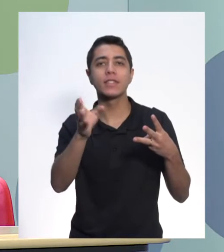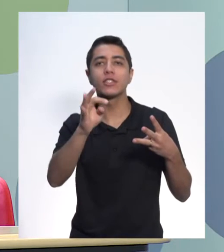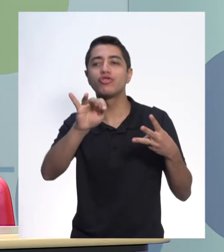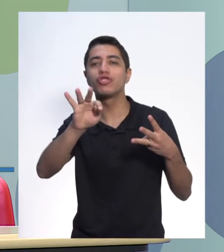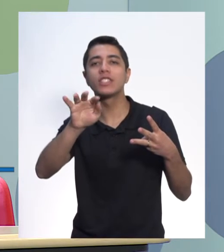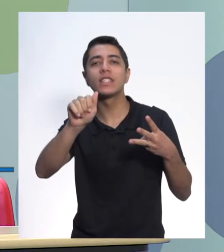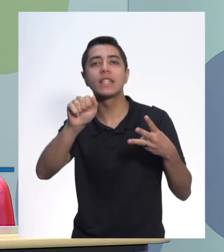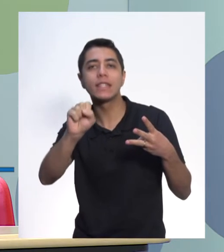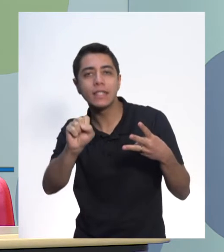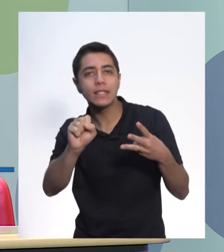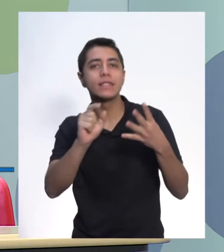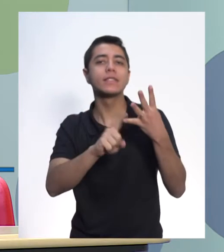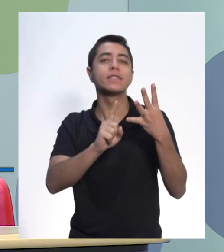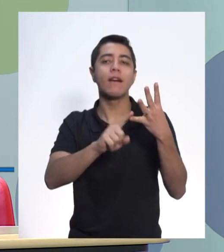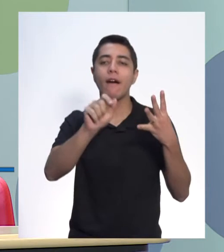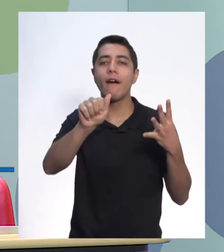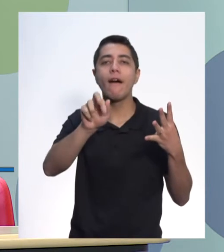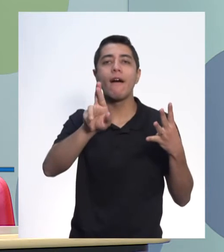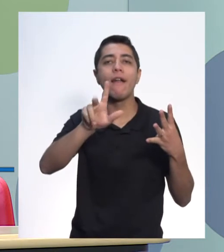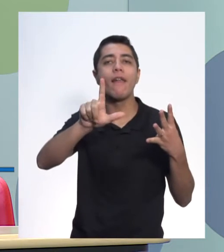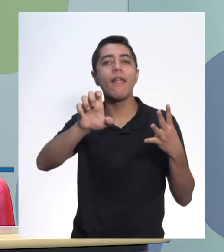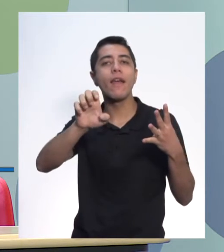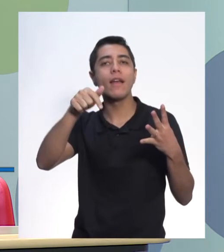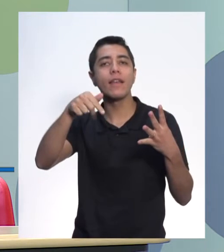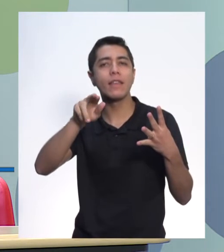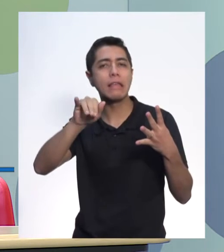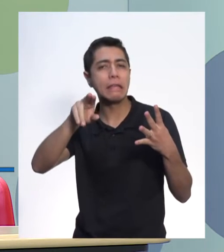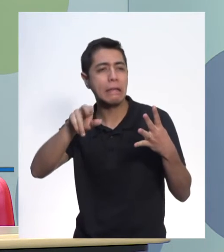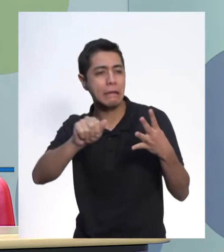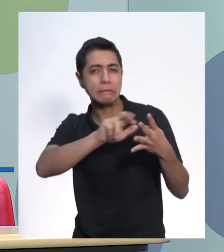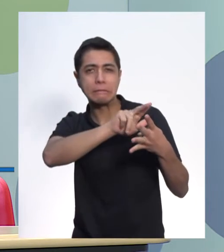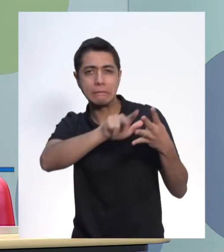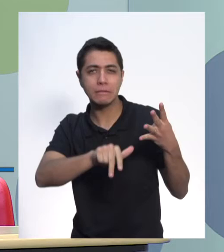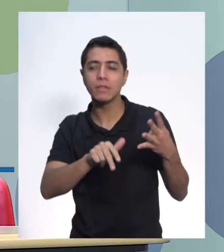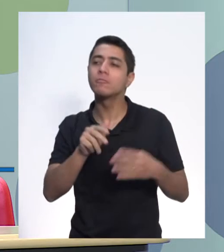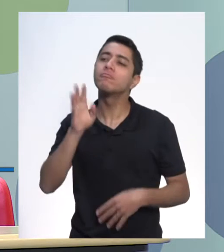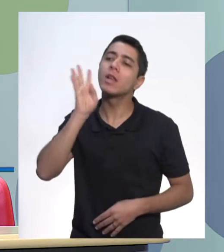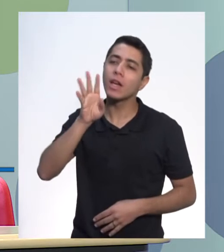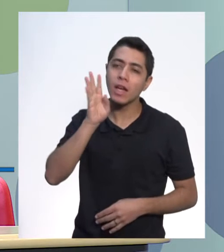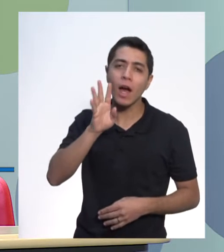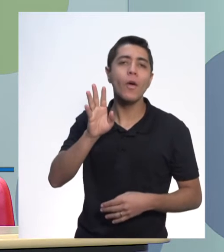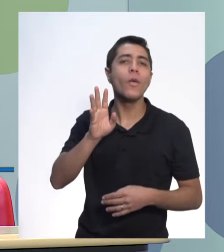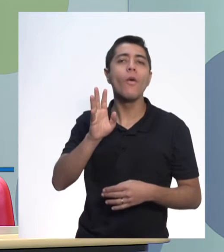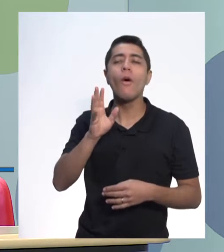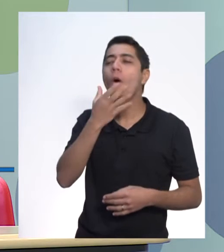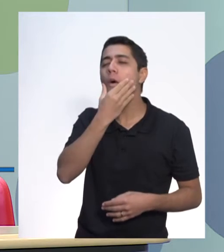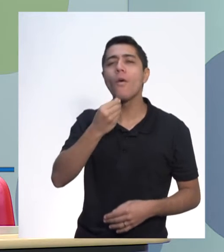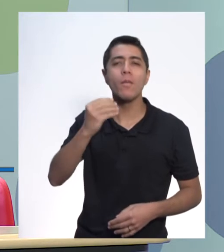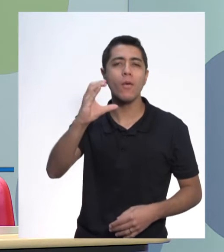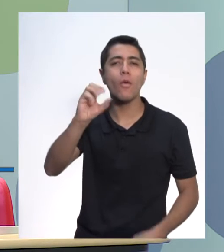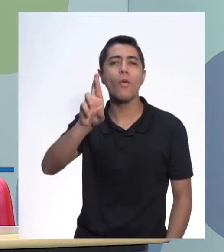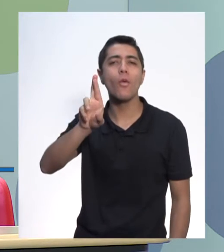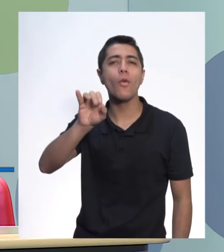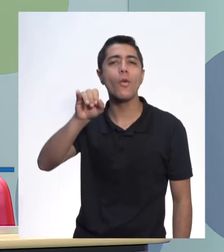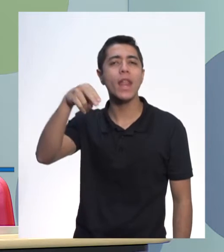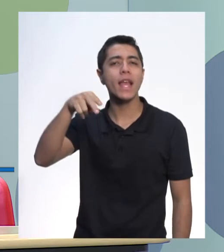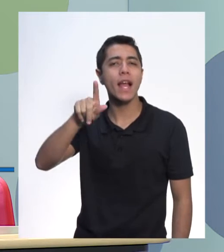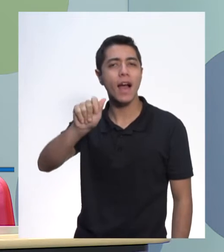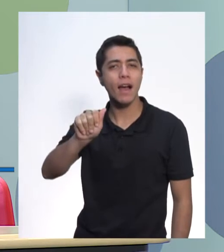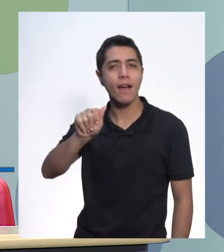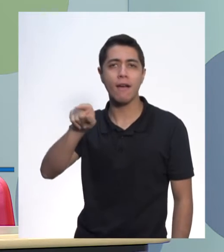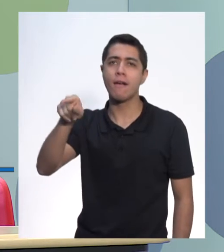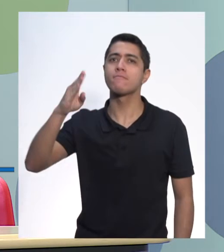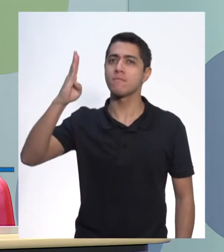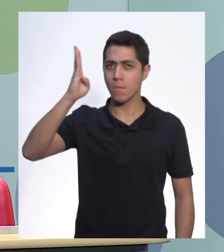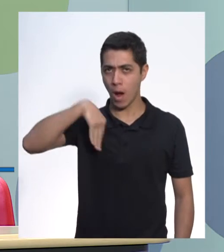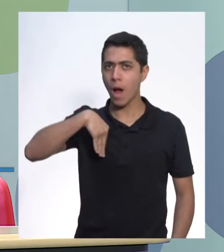são bacanas, né? Se a gente pega, por exemplo, o Coringa, é interessante pensar que ele, na verdade, é um vilão e ele ganha, na verdade,